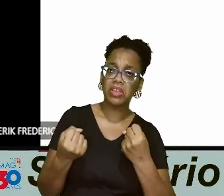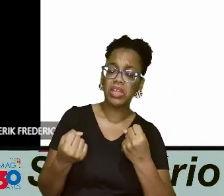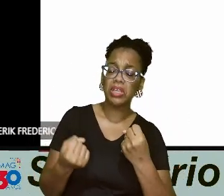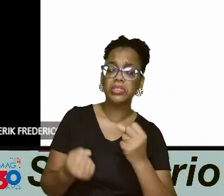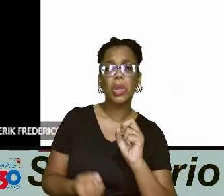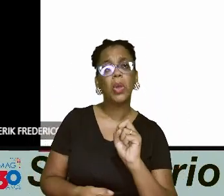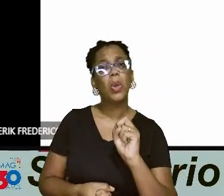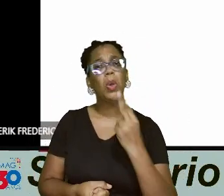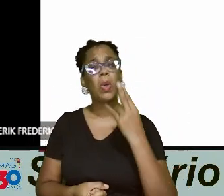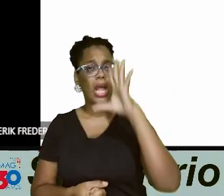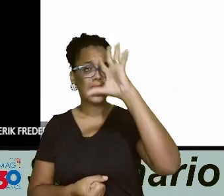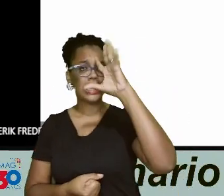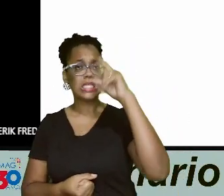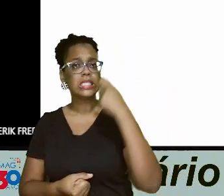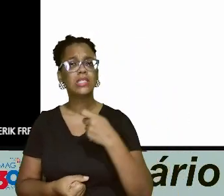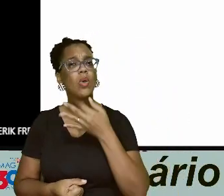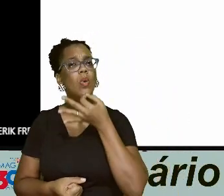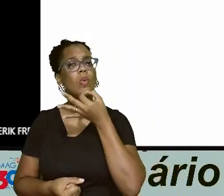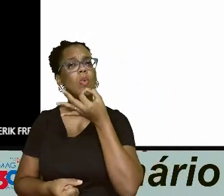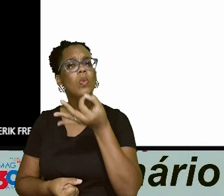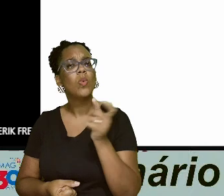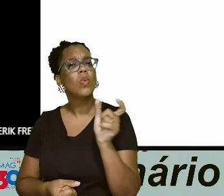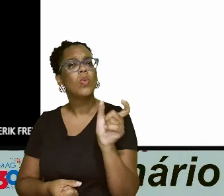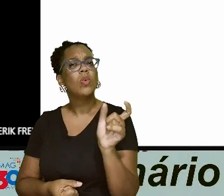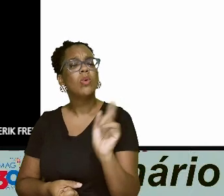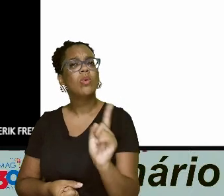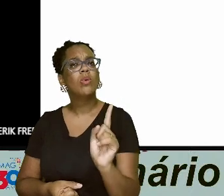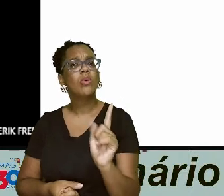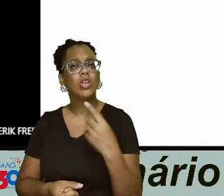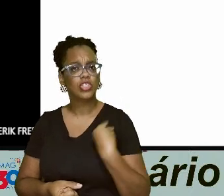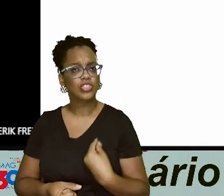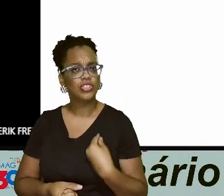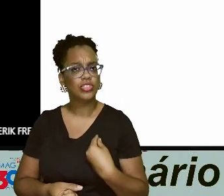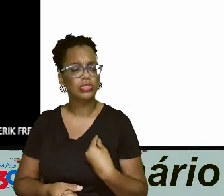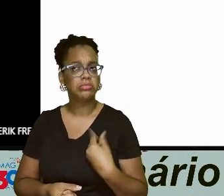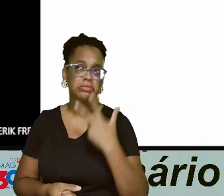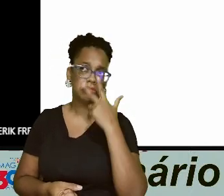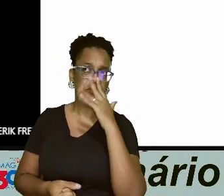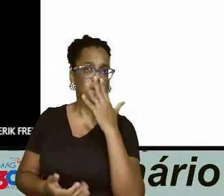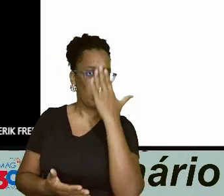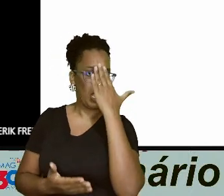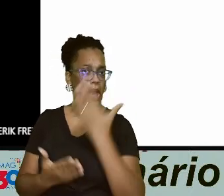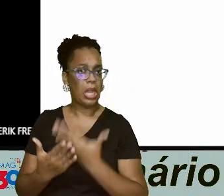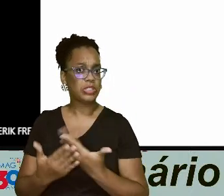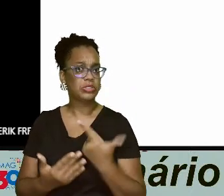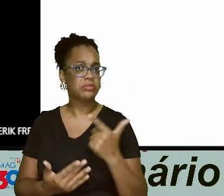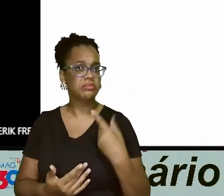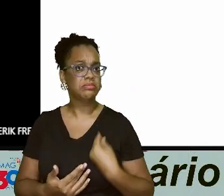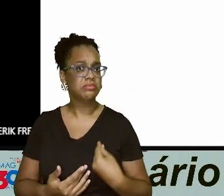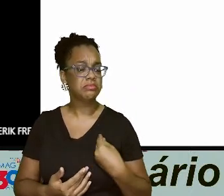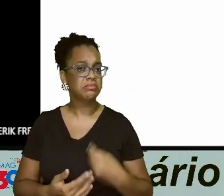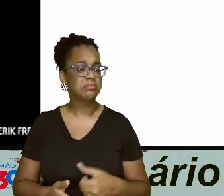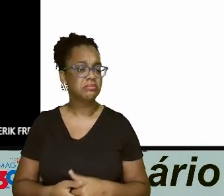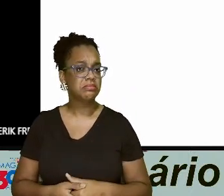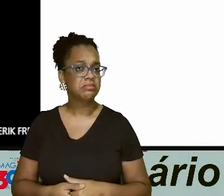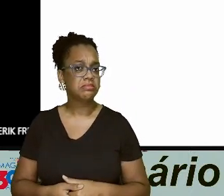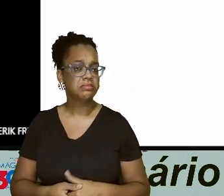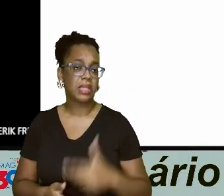decisão sequer mencionou se ela houve, o que nos leva a acreditar que não houve, né, que